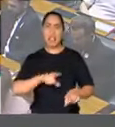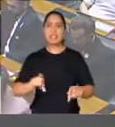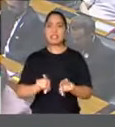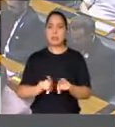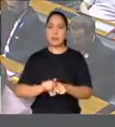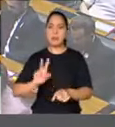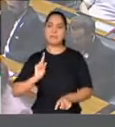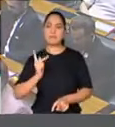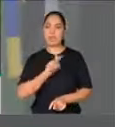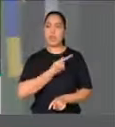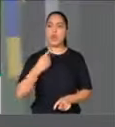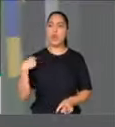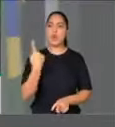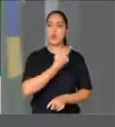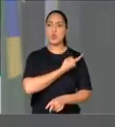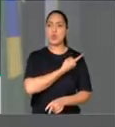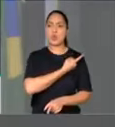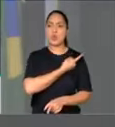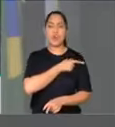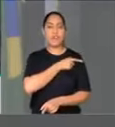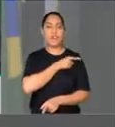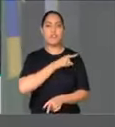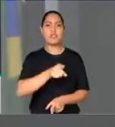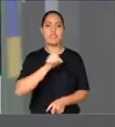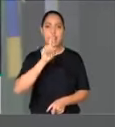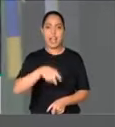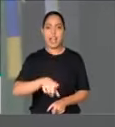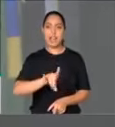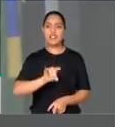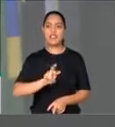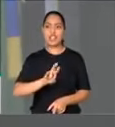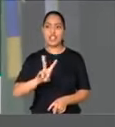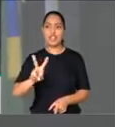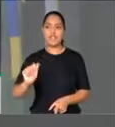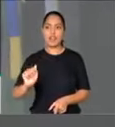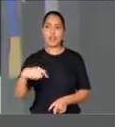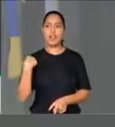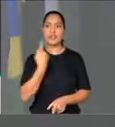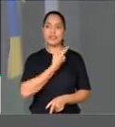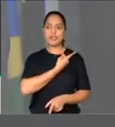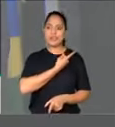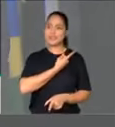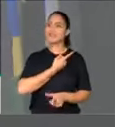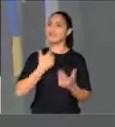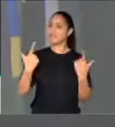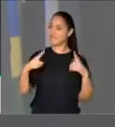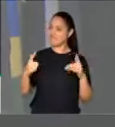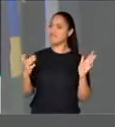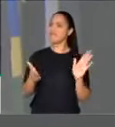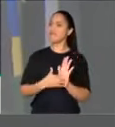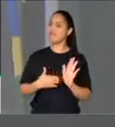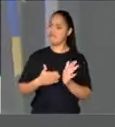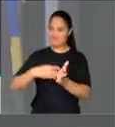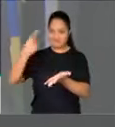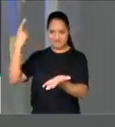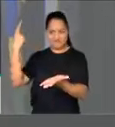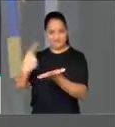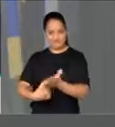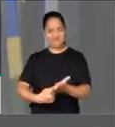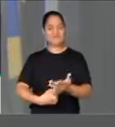nós. Você é simplesmente nossa diva. E uma diva comprometida. Quero